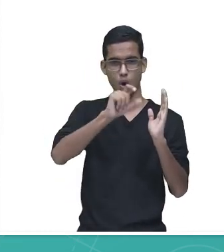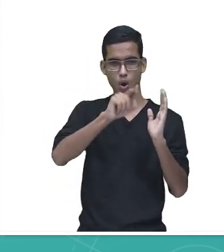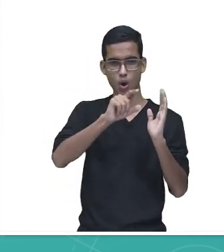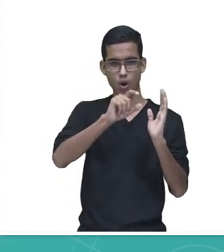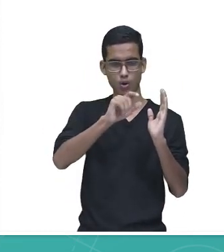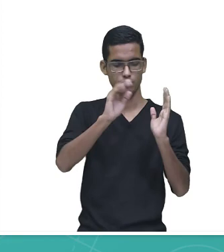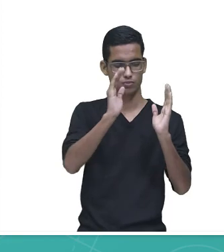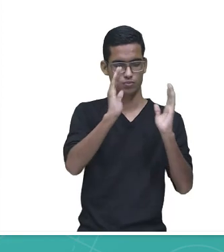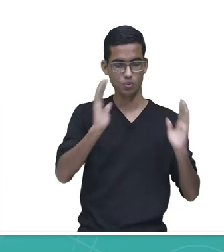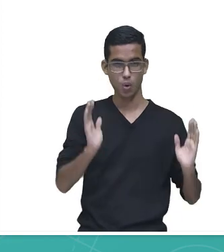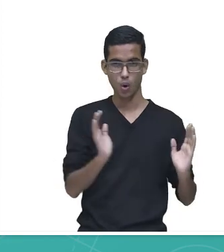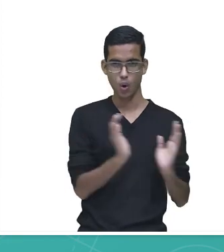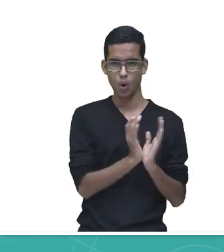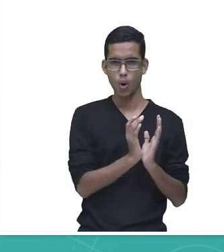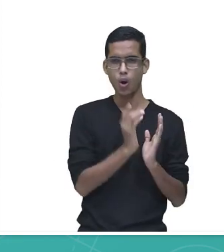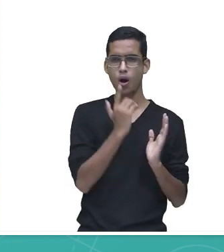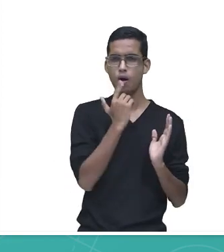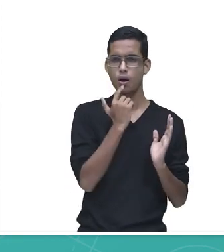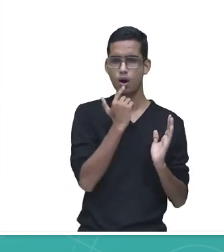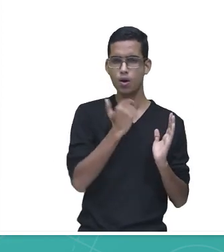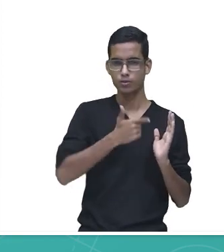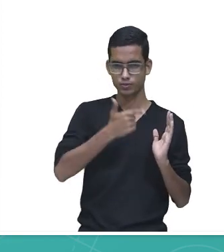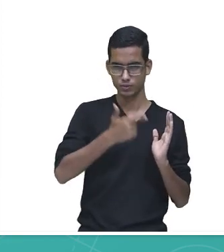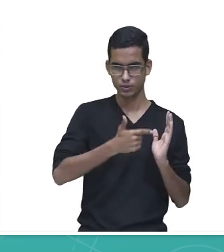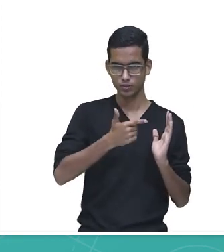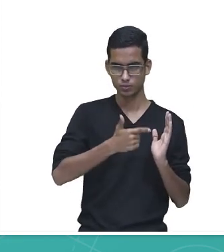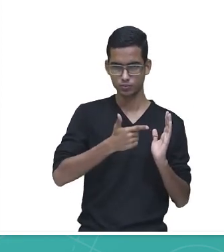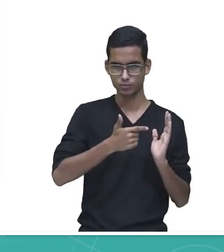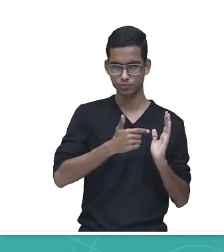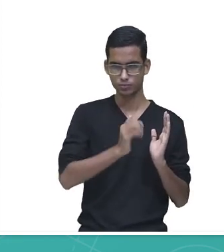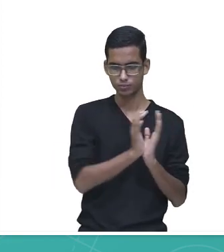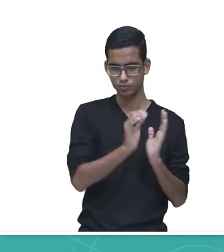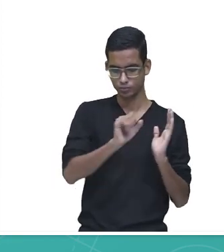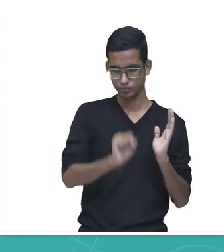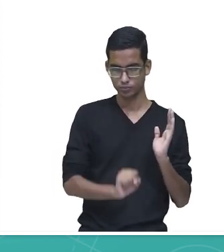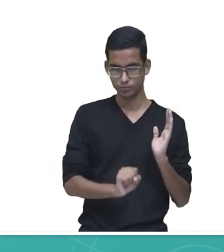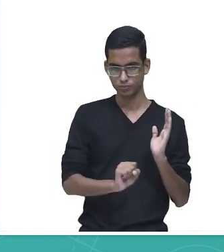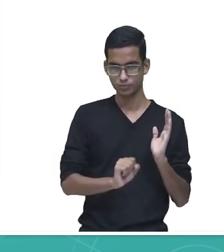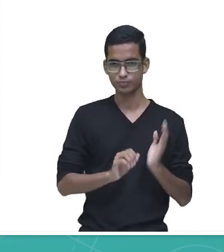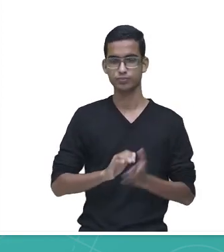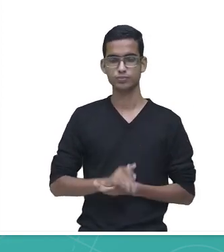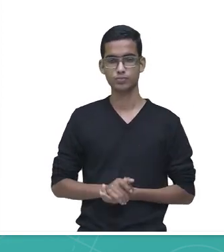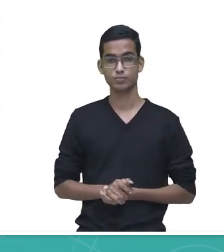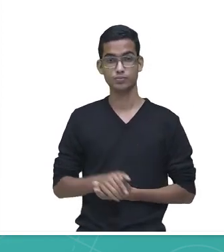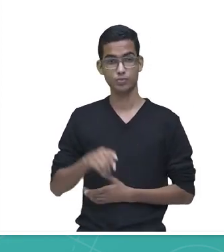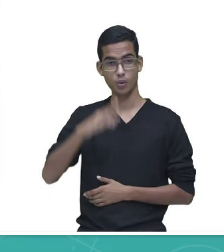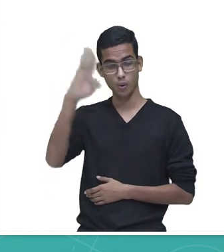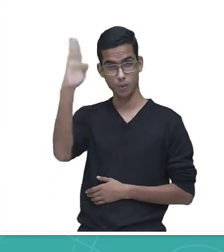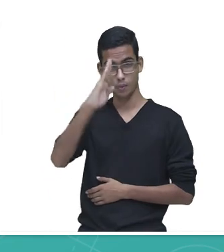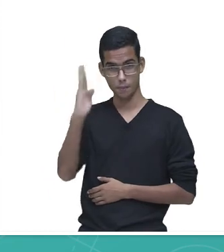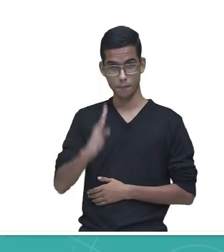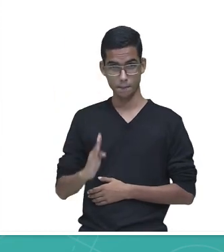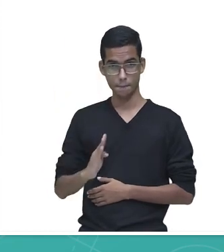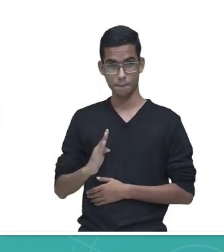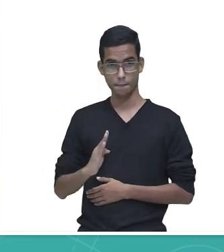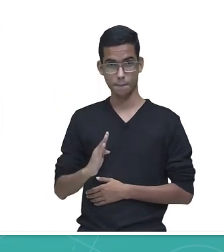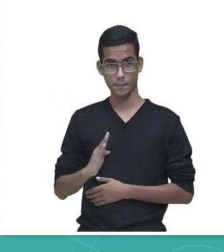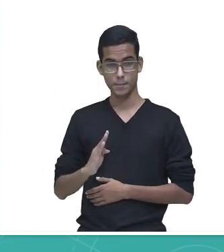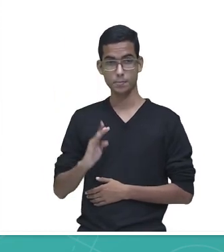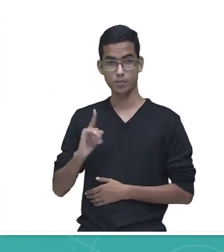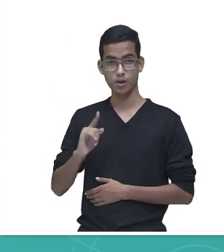e o vermelho que está no sul, tá bom? O Brasil, bora com o gabarito na tela,